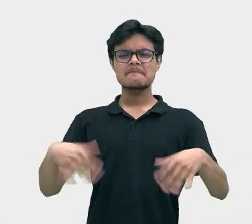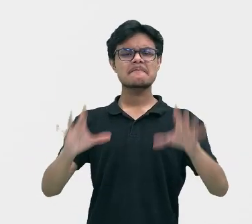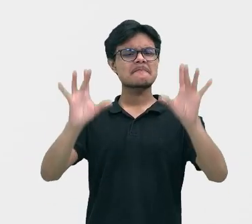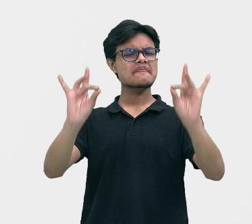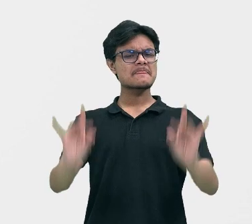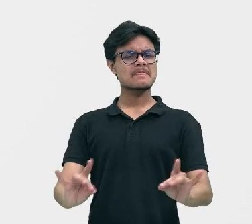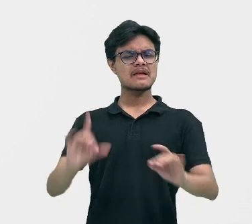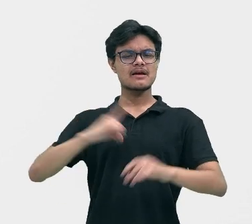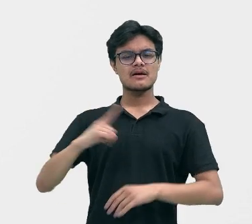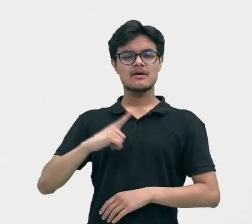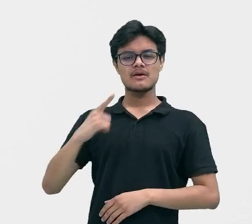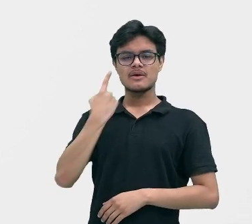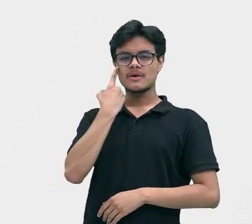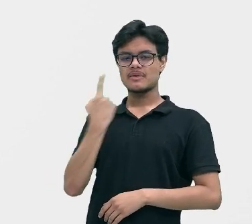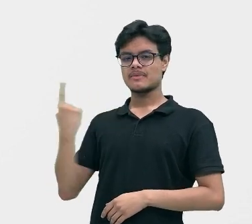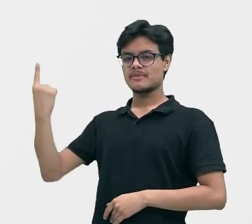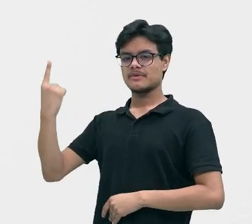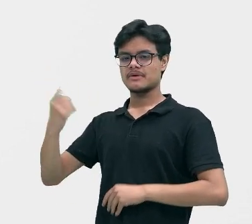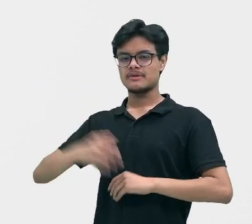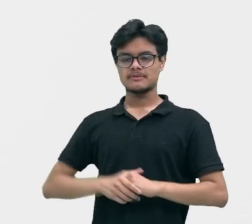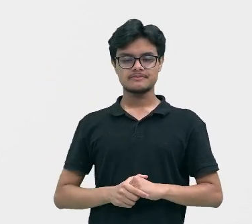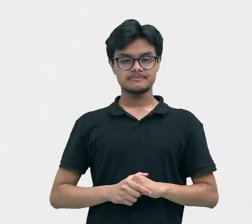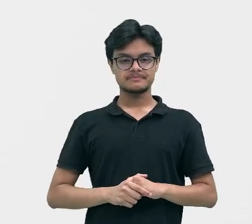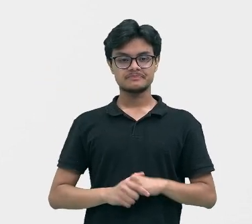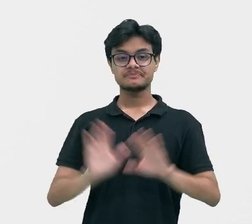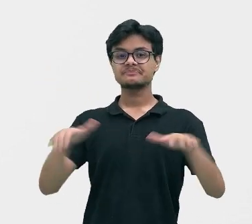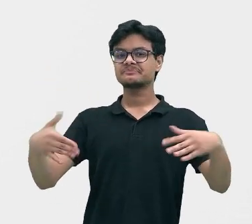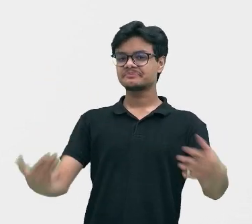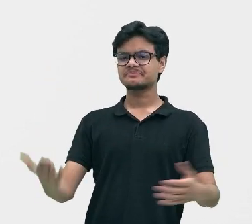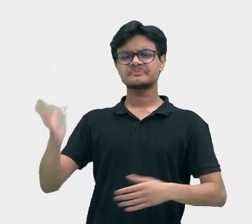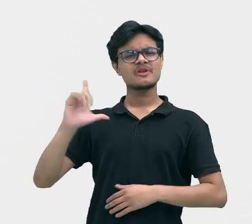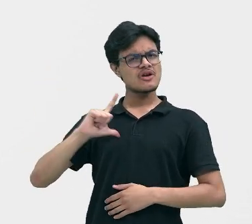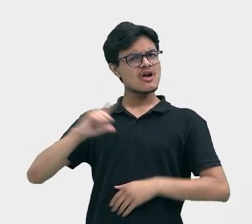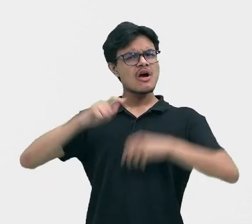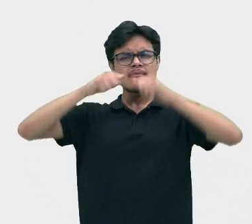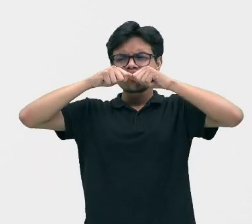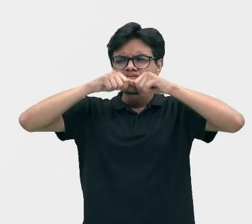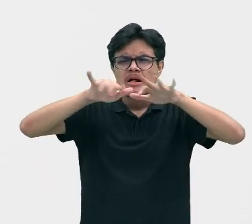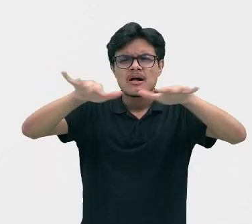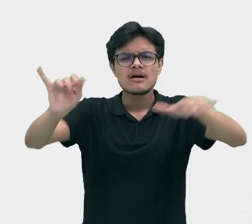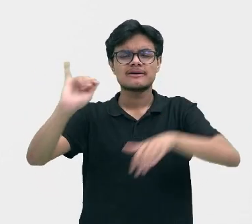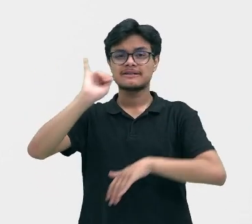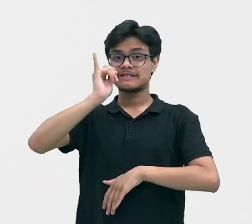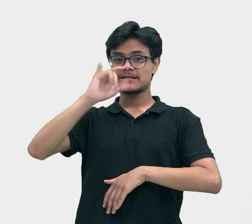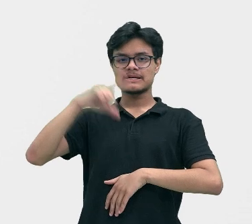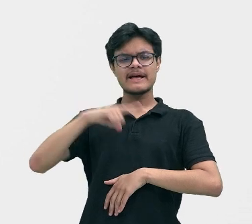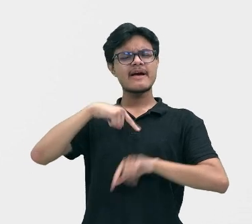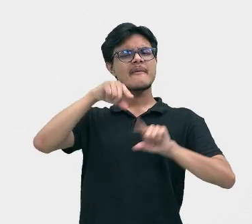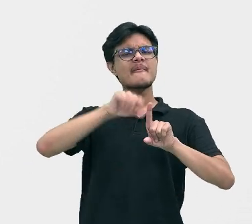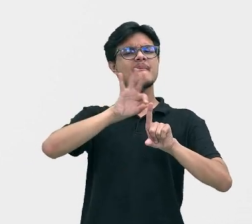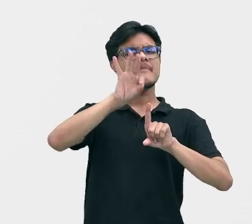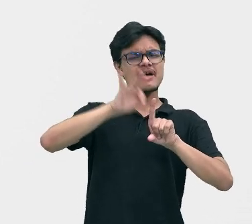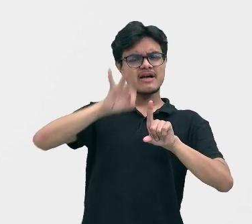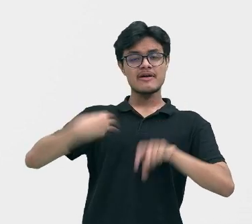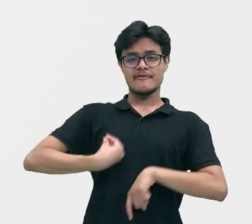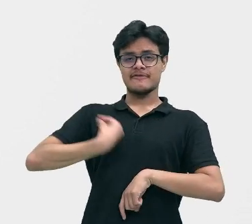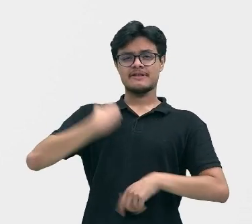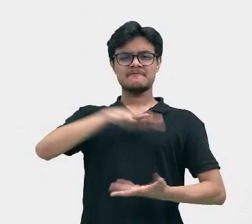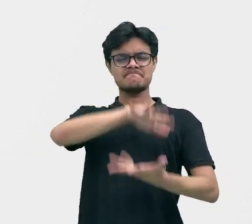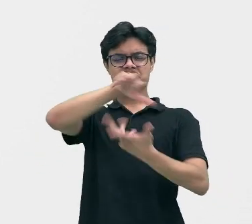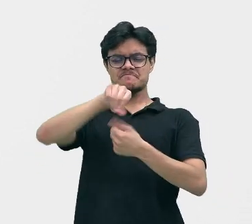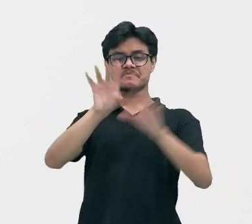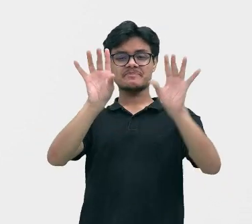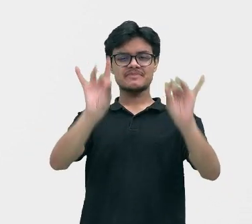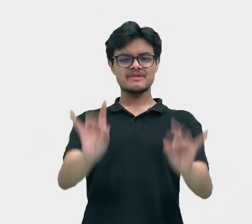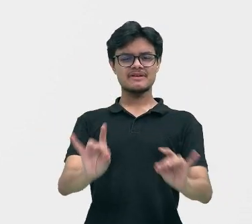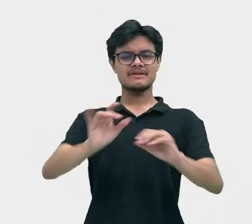de conhecimento, que fala o seguinte: formas de propagação de calor, equilíbrio termodinâmico e vida na Terra. No